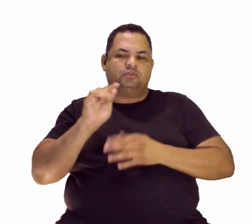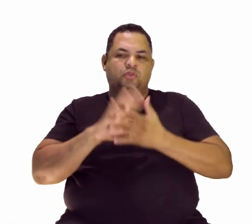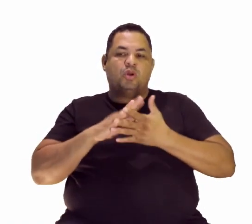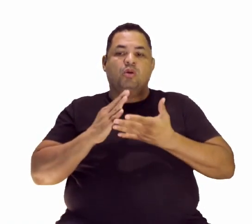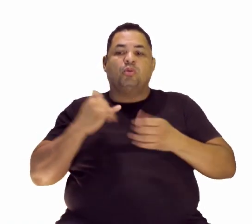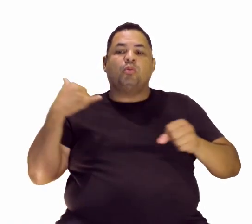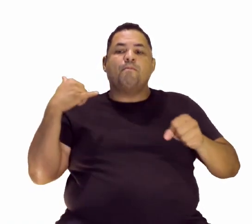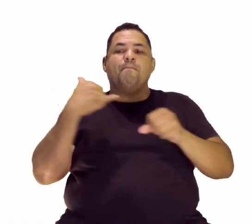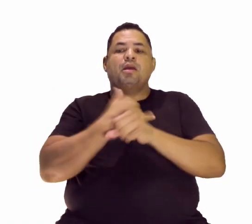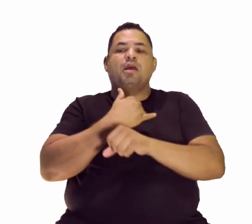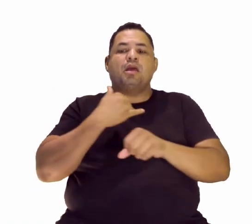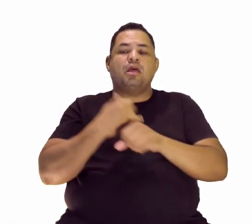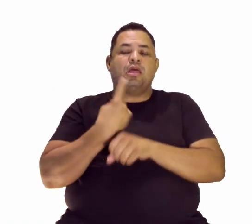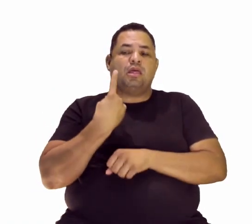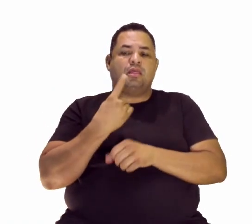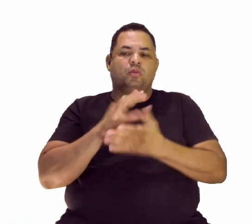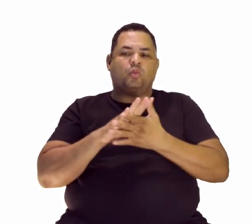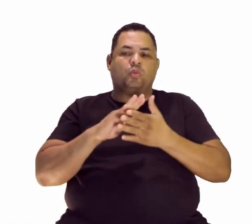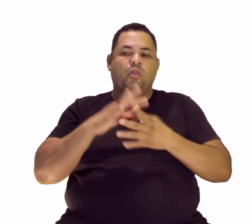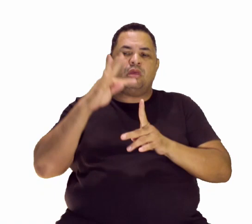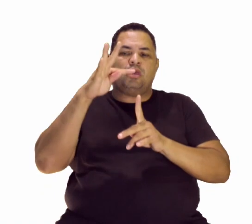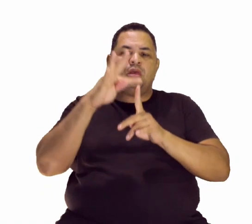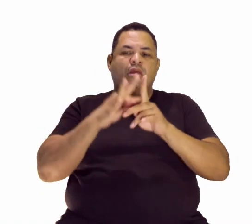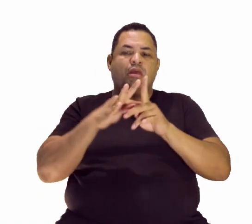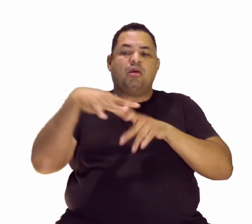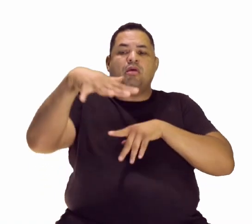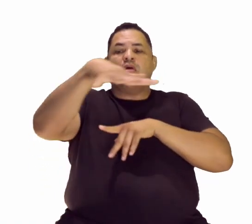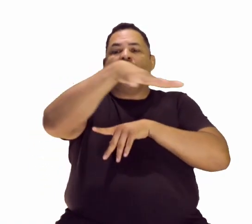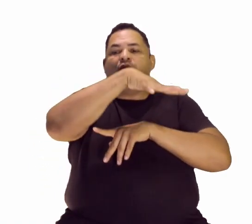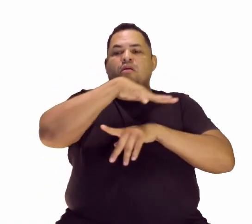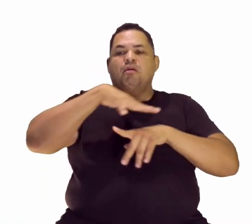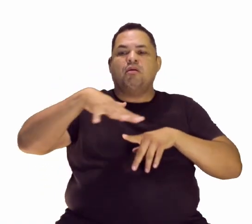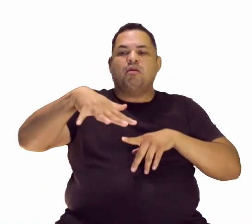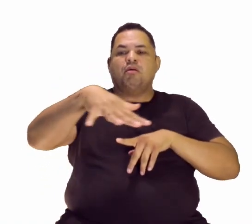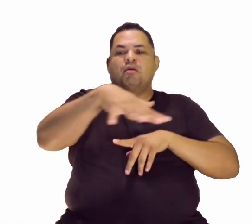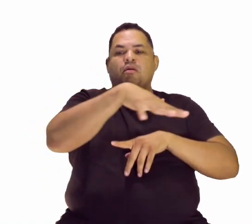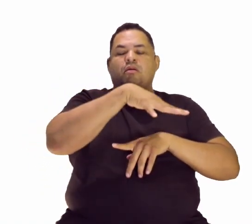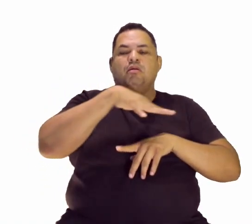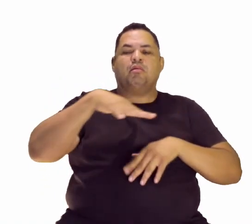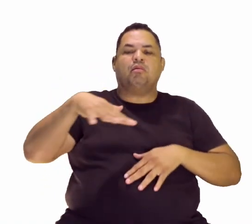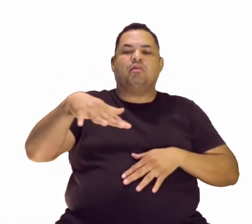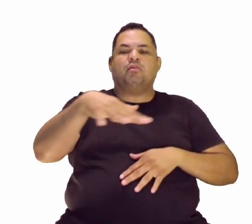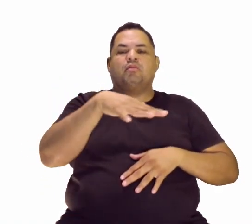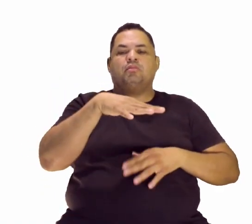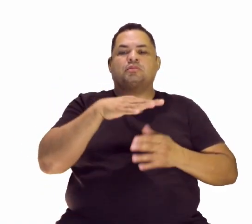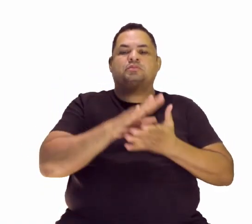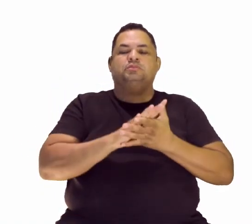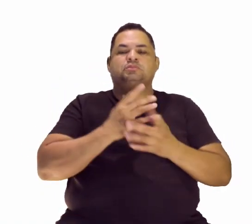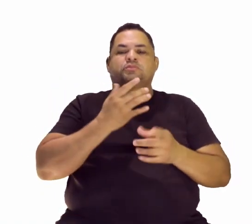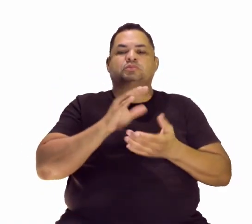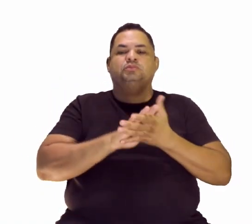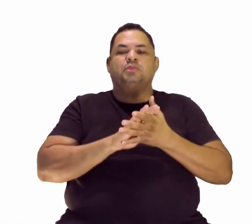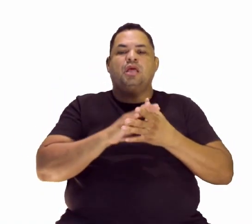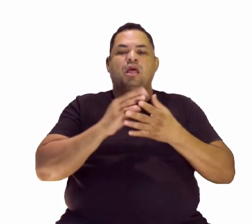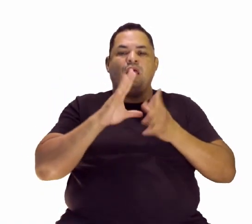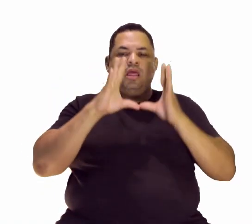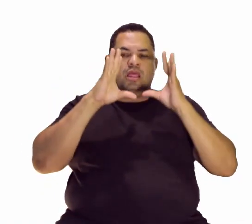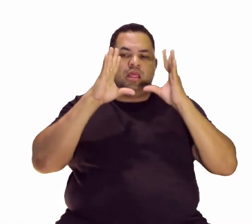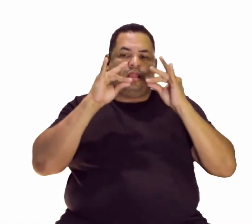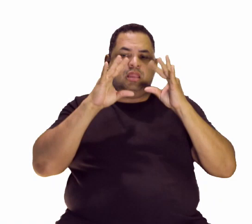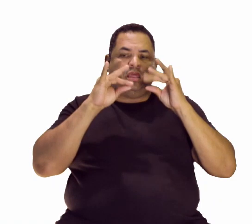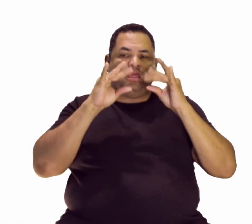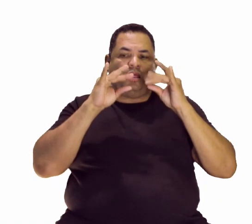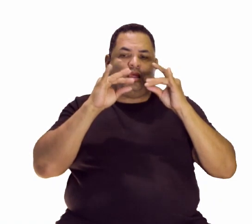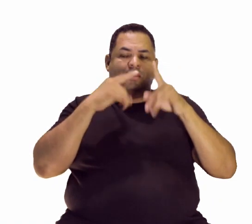metal que na temperatura ambiente encontra-se no estado líquido. Por